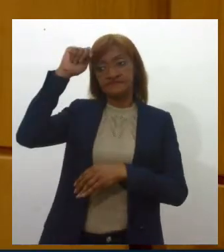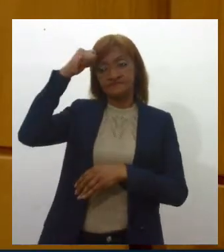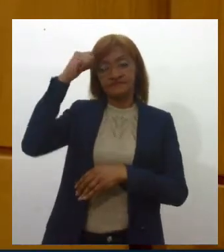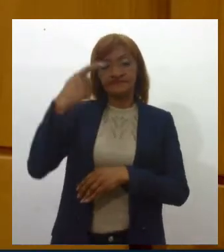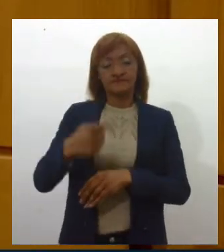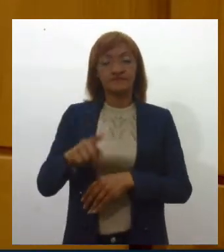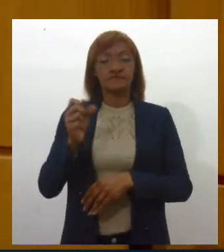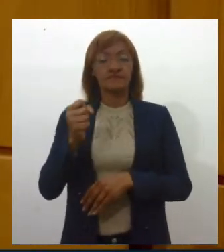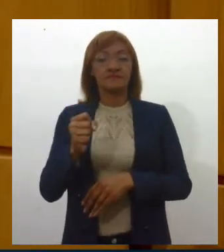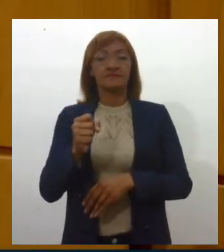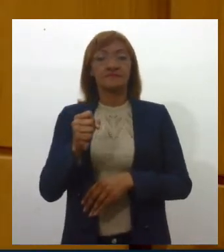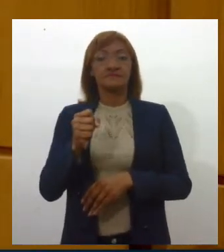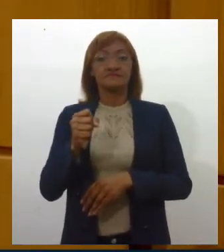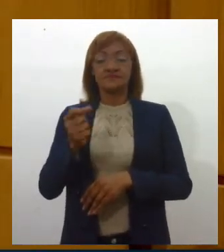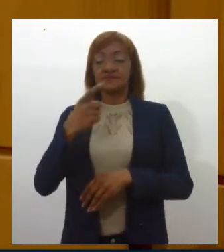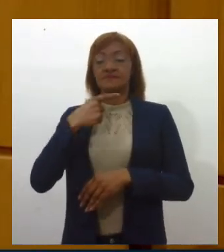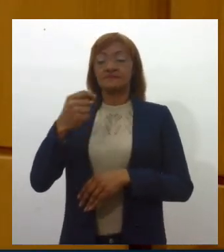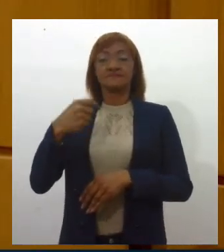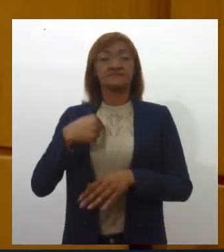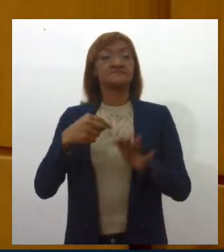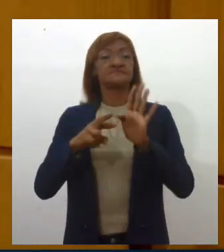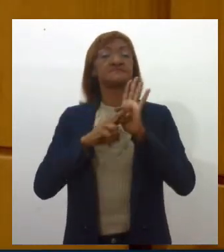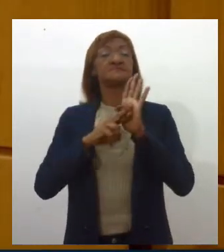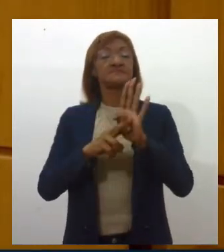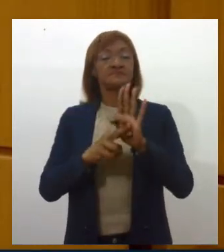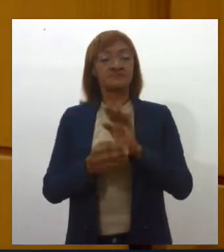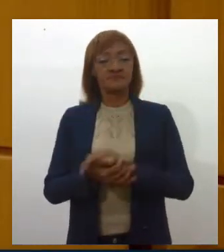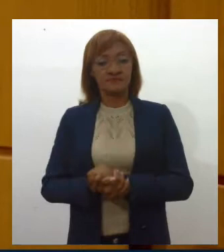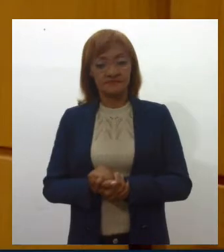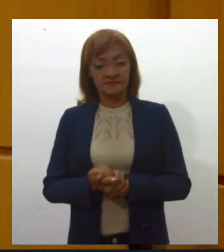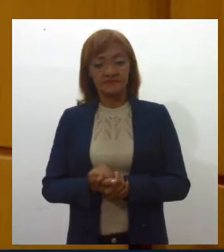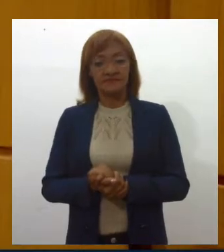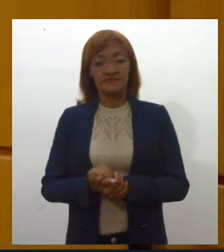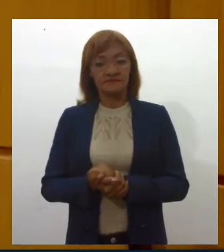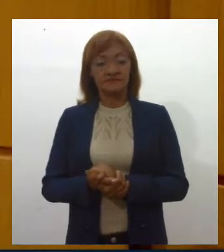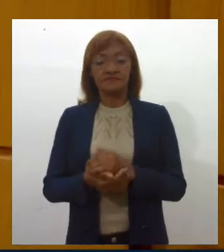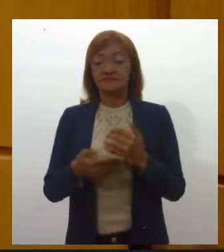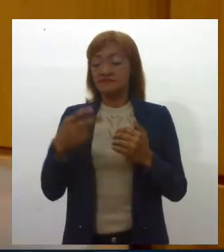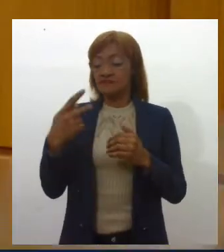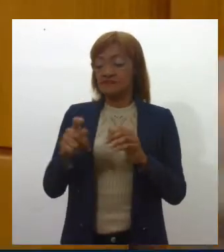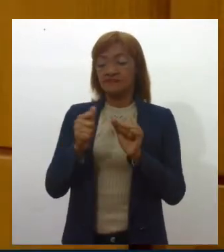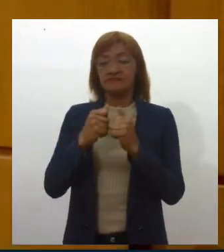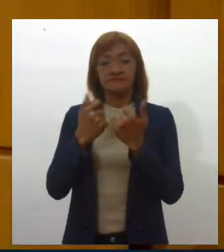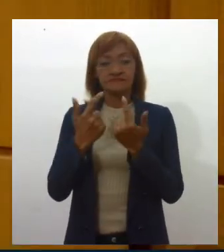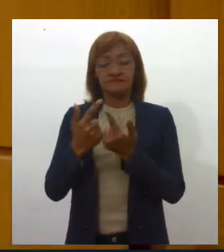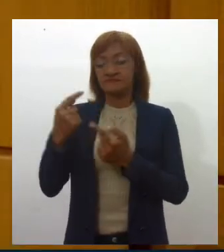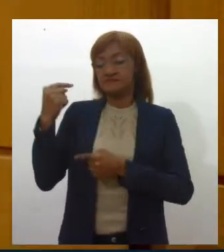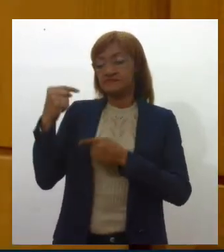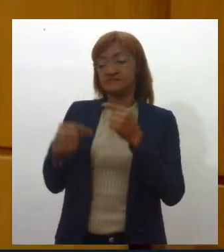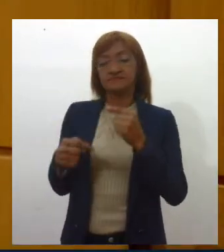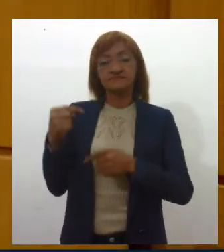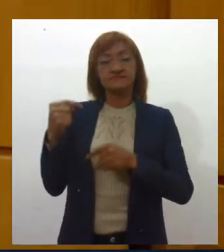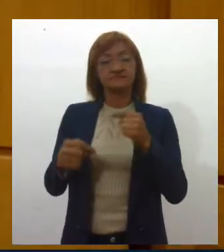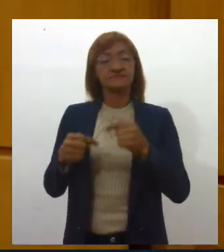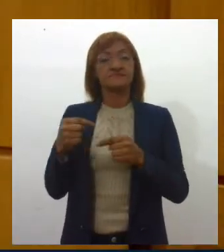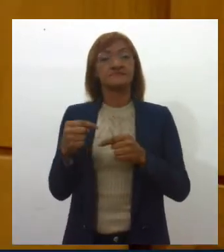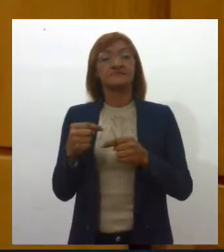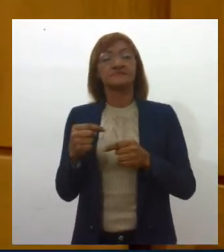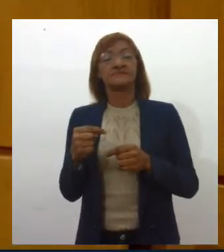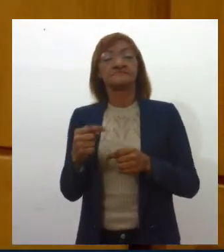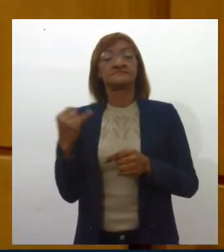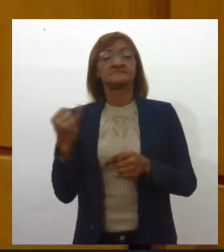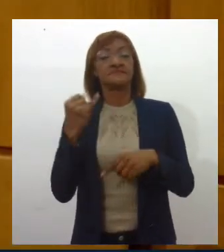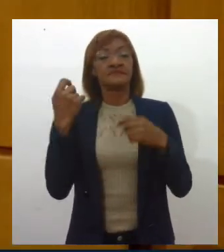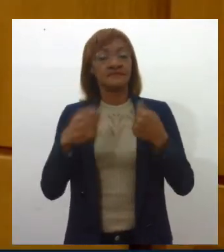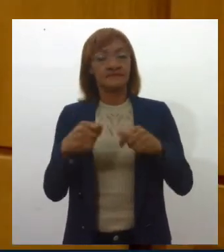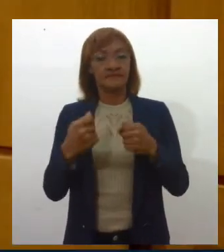ser o portador dessa tarefa de apresentar para a casa o debate da necessidade de nós termos, no